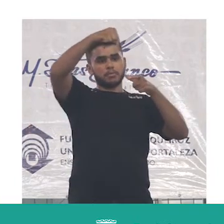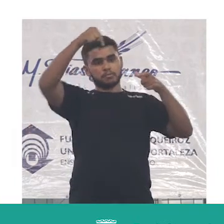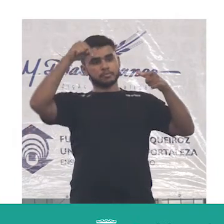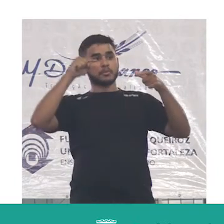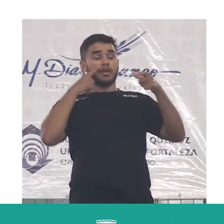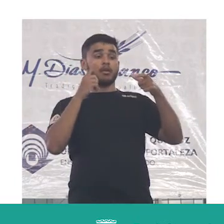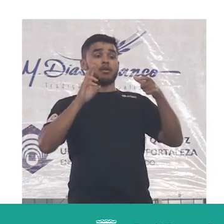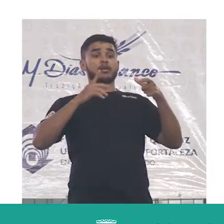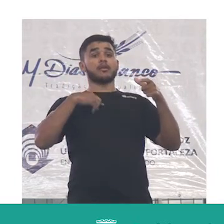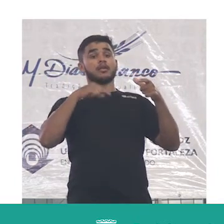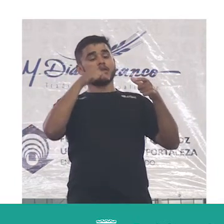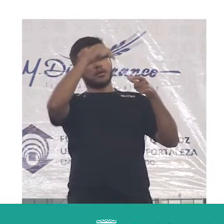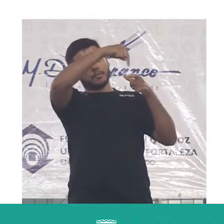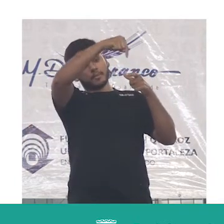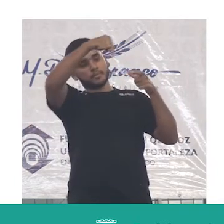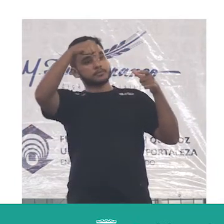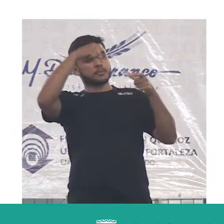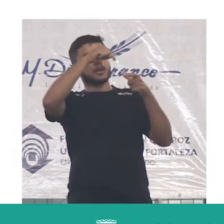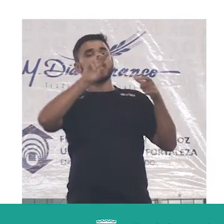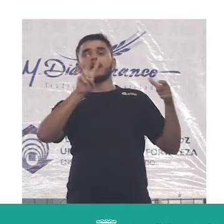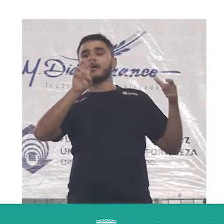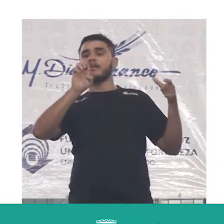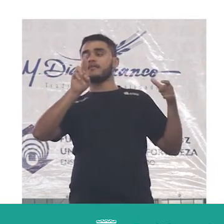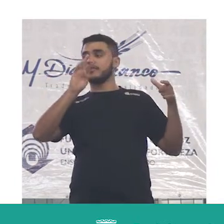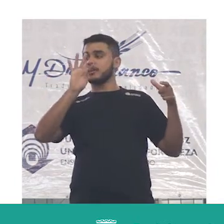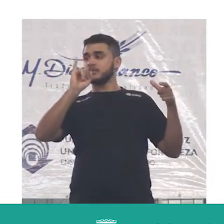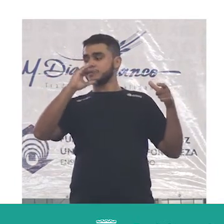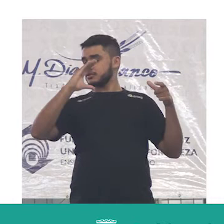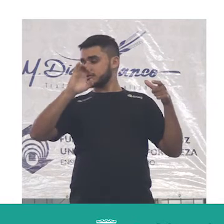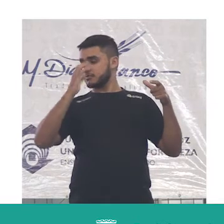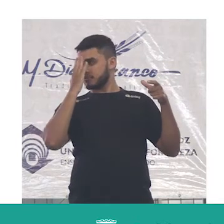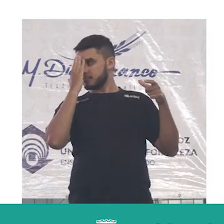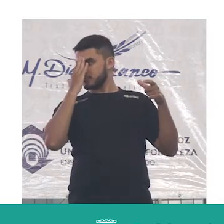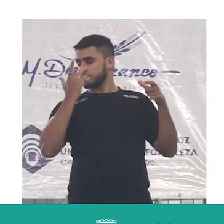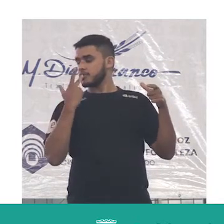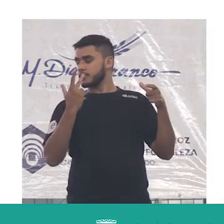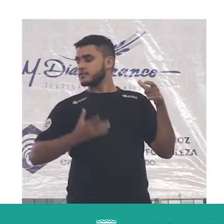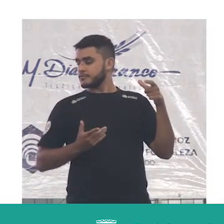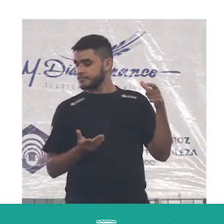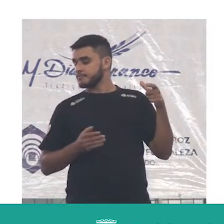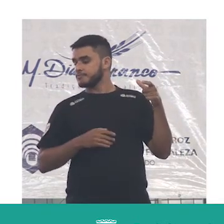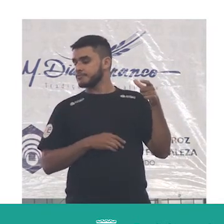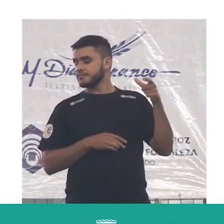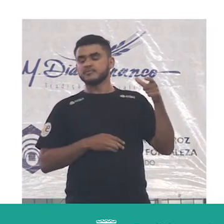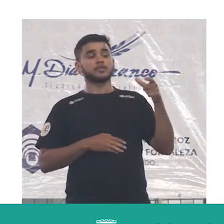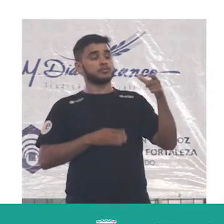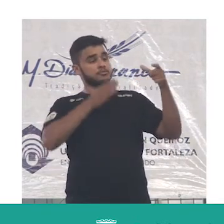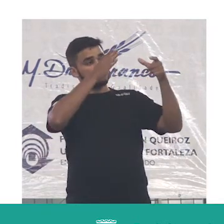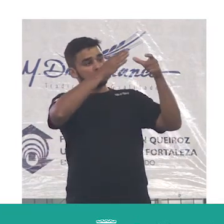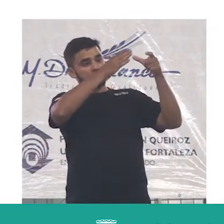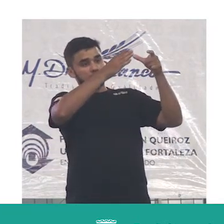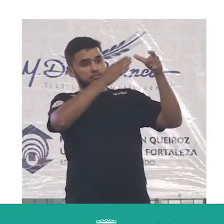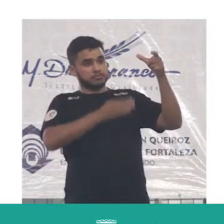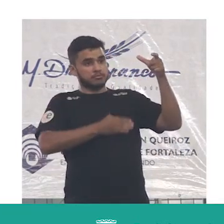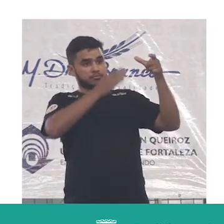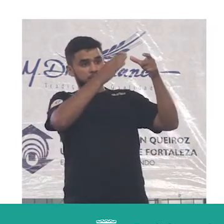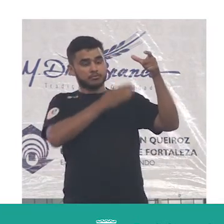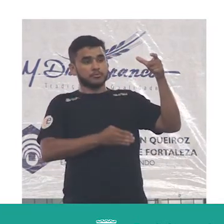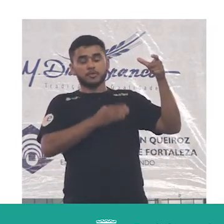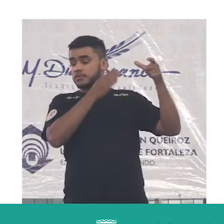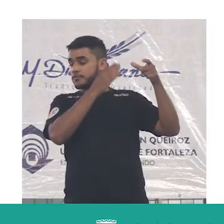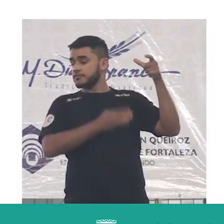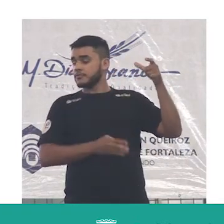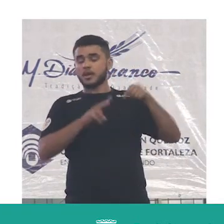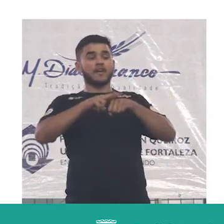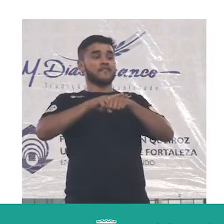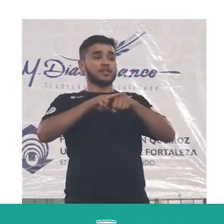eu chamo de vértice. Cada ponto em que cruzam as arestas eu chamo de vértice. Eu tenho as arestas que estão de verde no